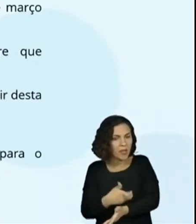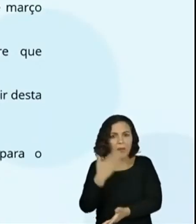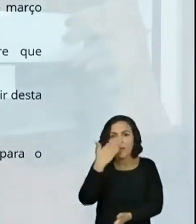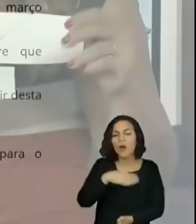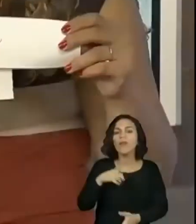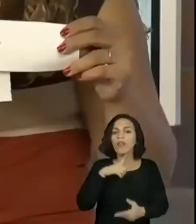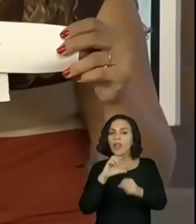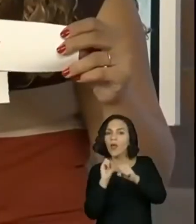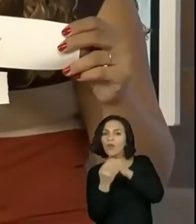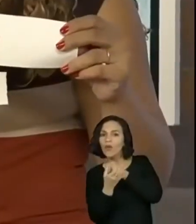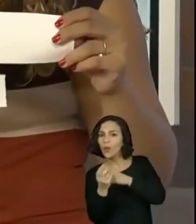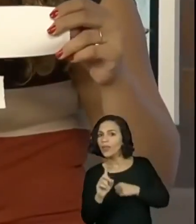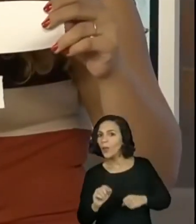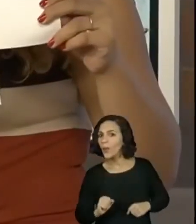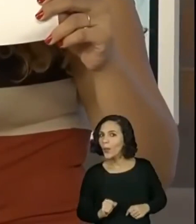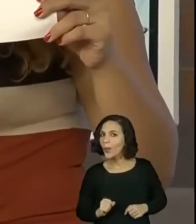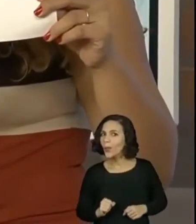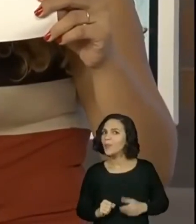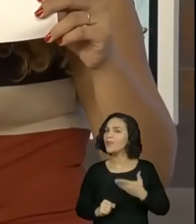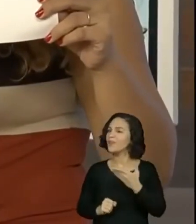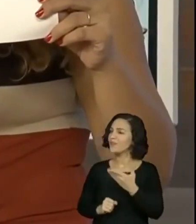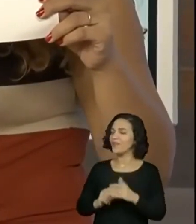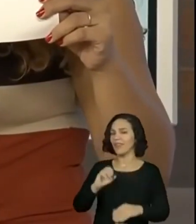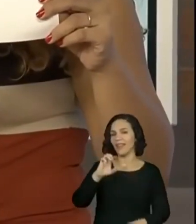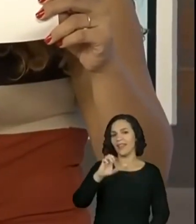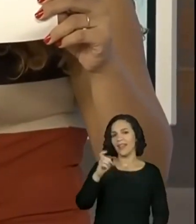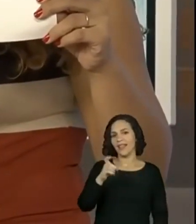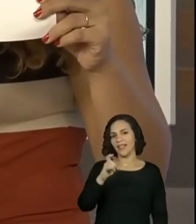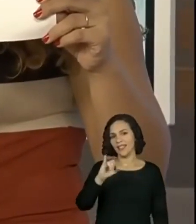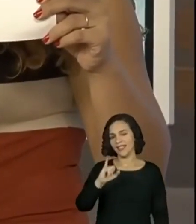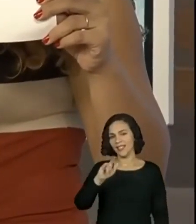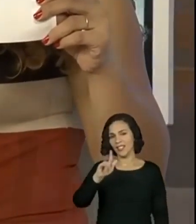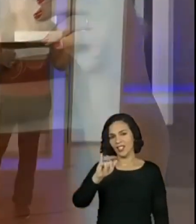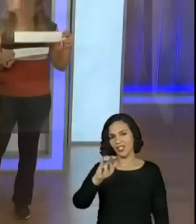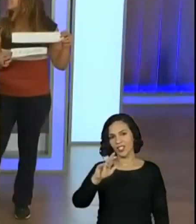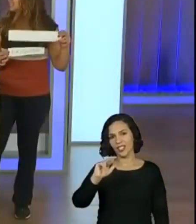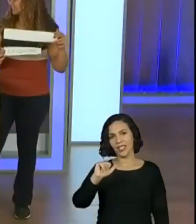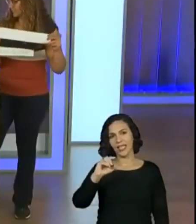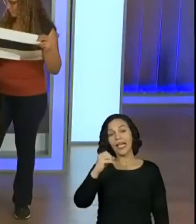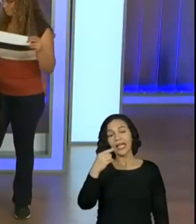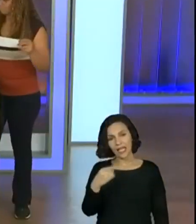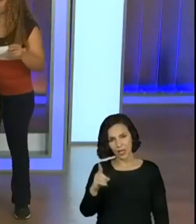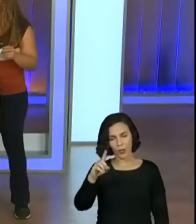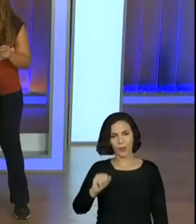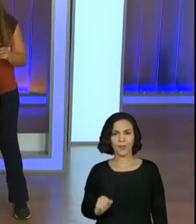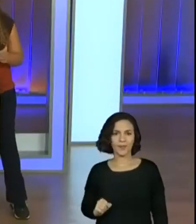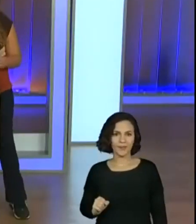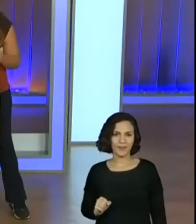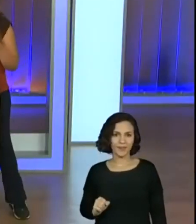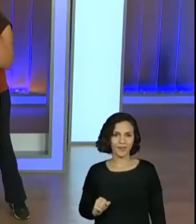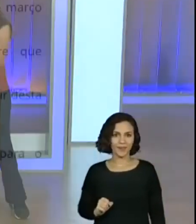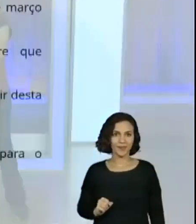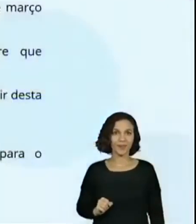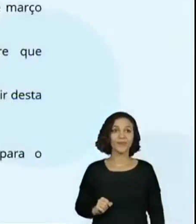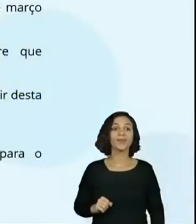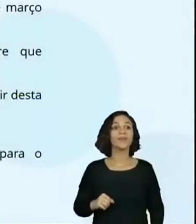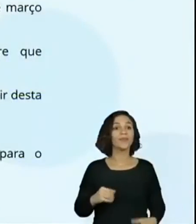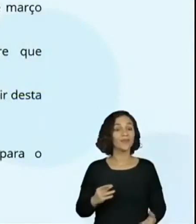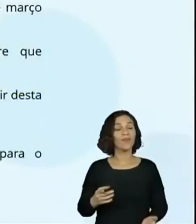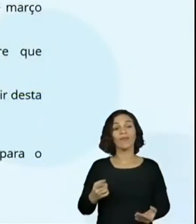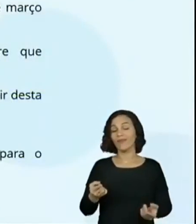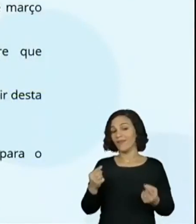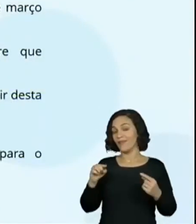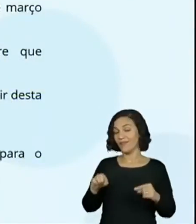já também usando o ão. Que a gente tinha separado, certo? E aí a gente tem ali, ó,